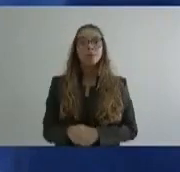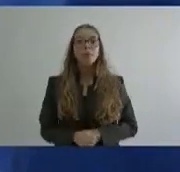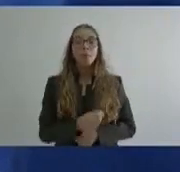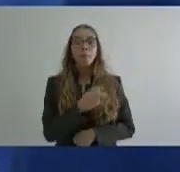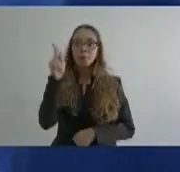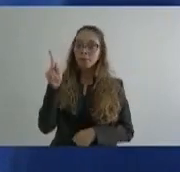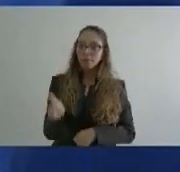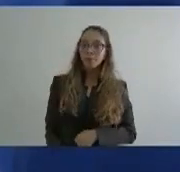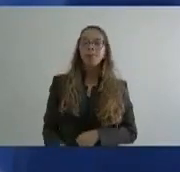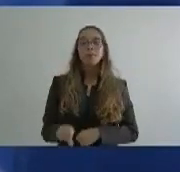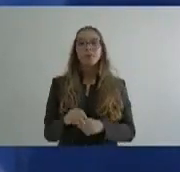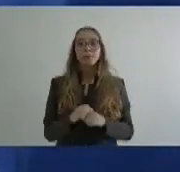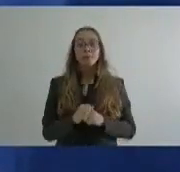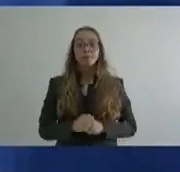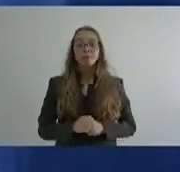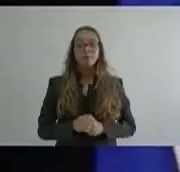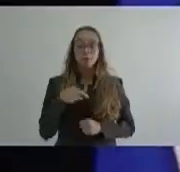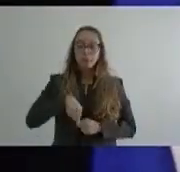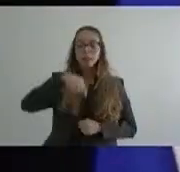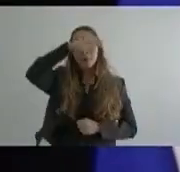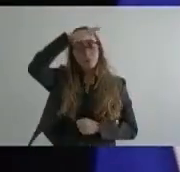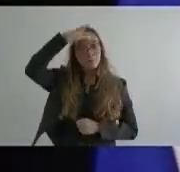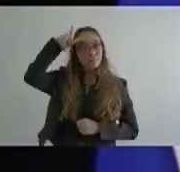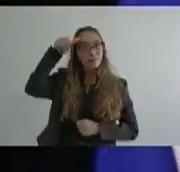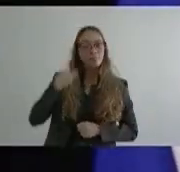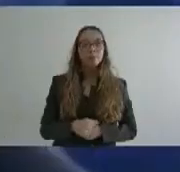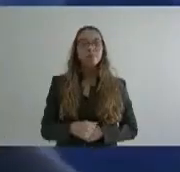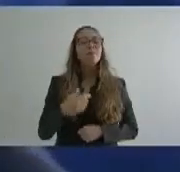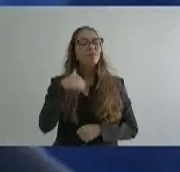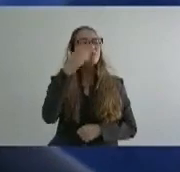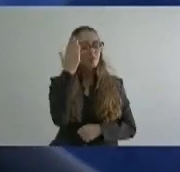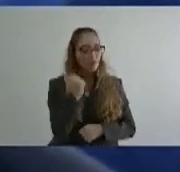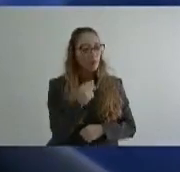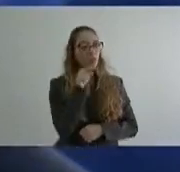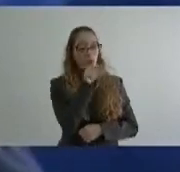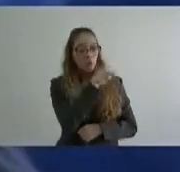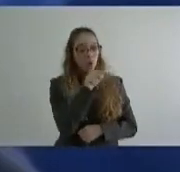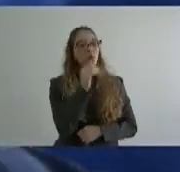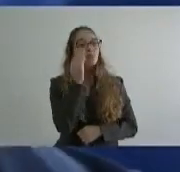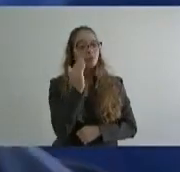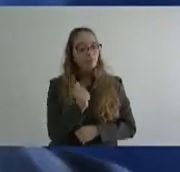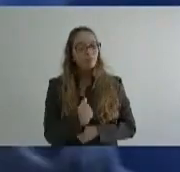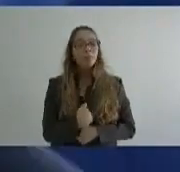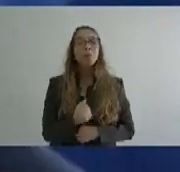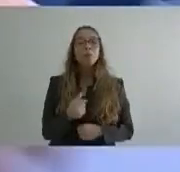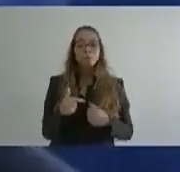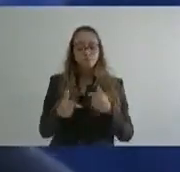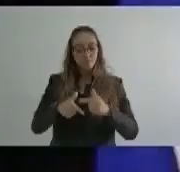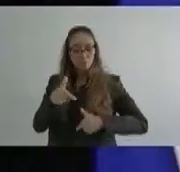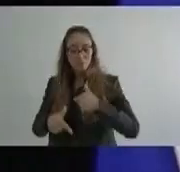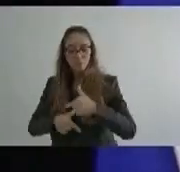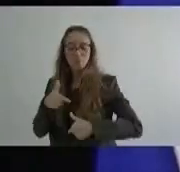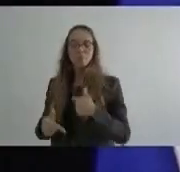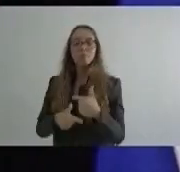da Assembleia de Mato Grosso, e tenho certeza, conselheiro Sérgio, que o senhor saberá desempenhar